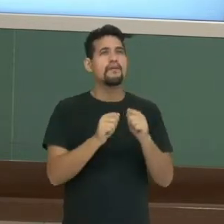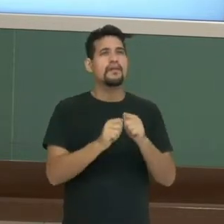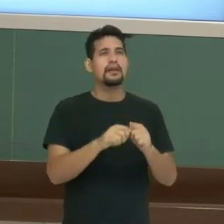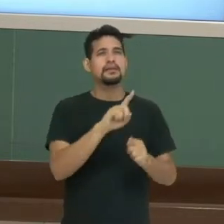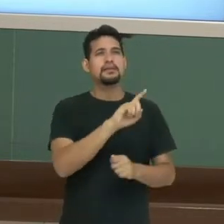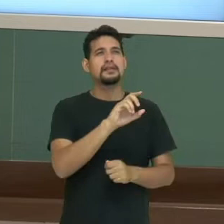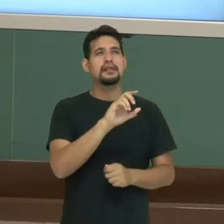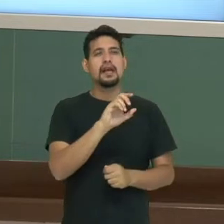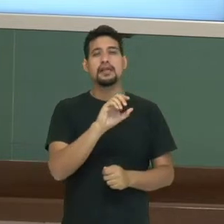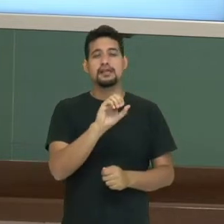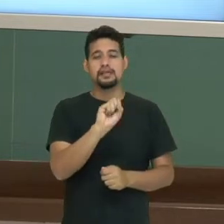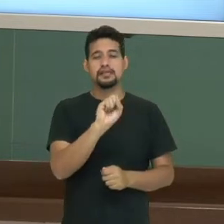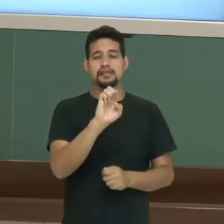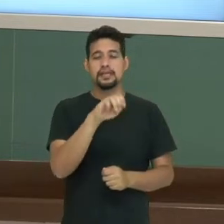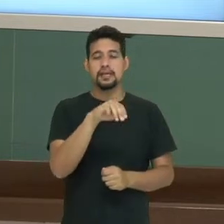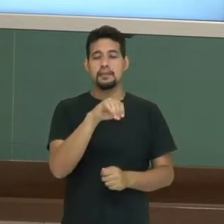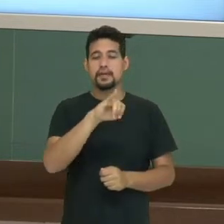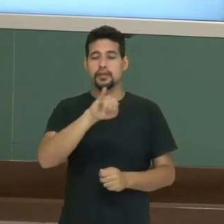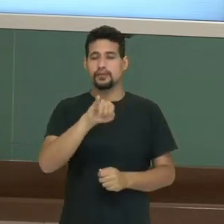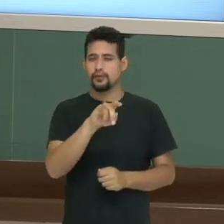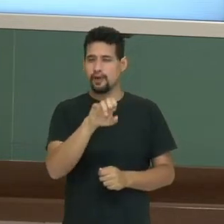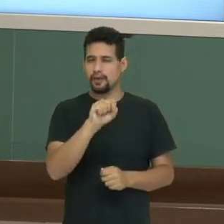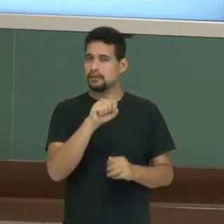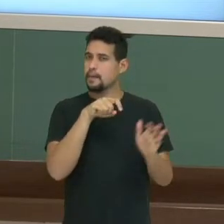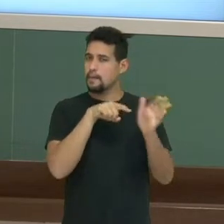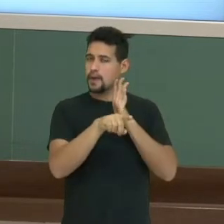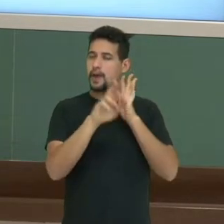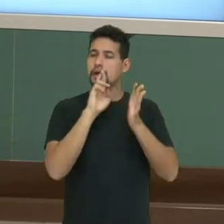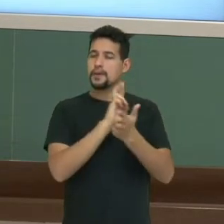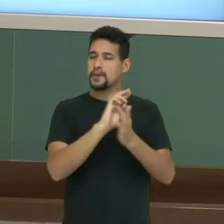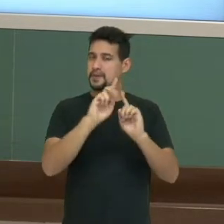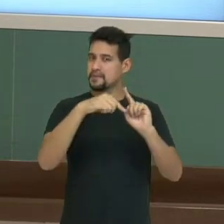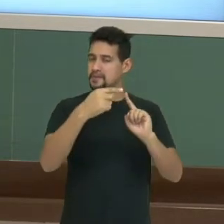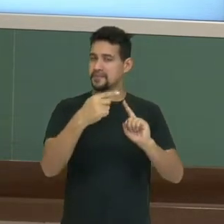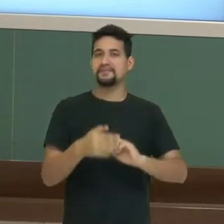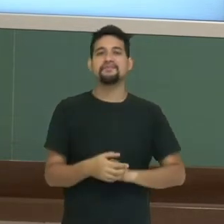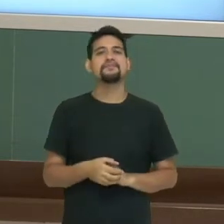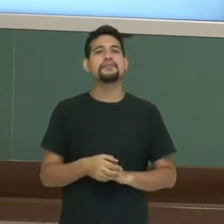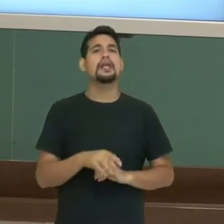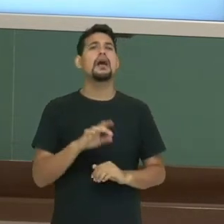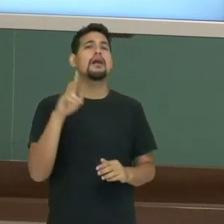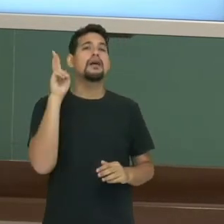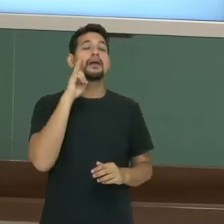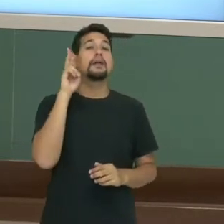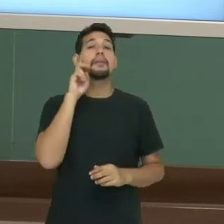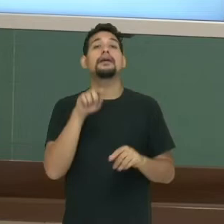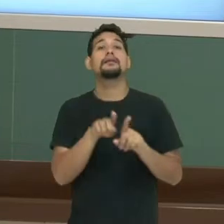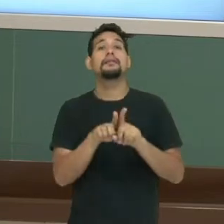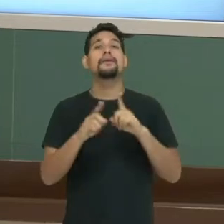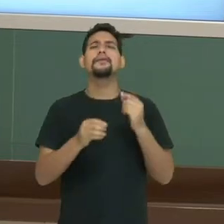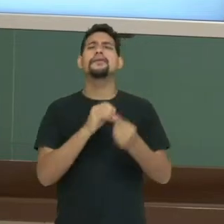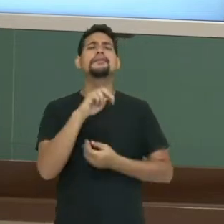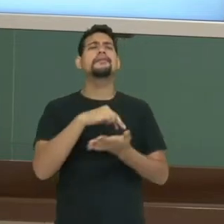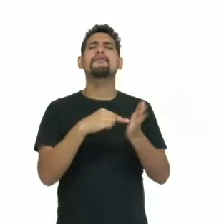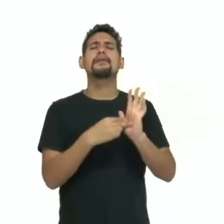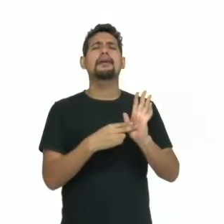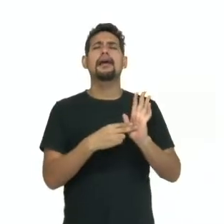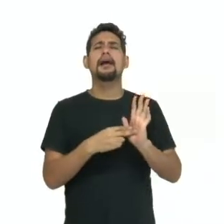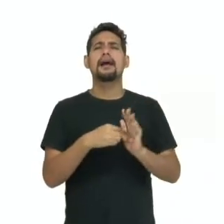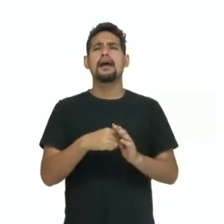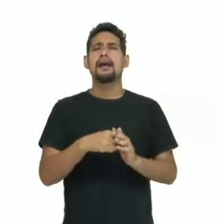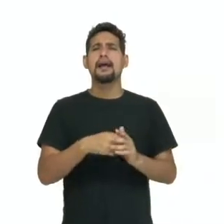estar respondendo as perguntas durante a aula. Então vamos relembrar um pouquinho sobre eletroquímica. Então é